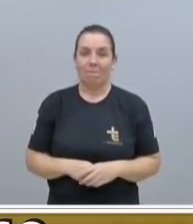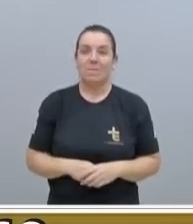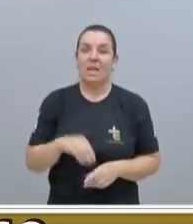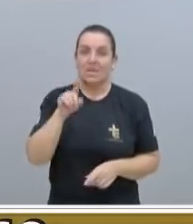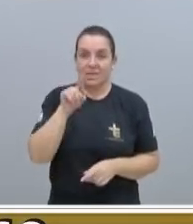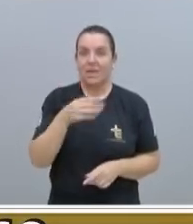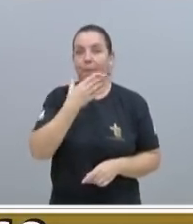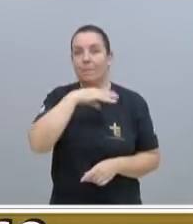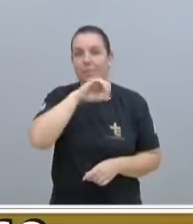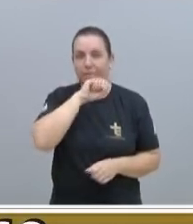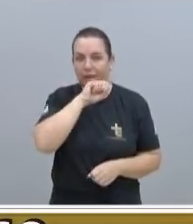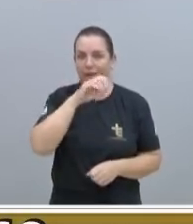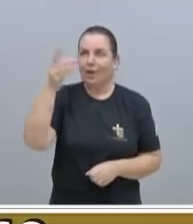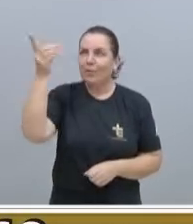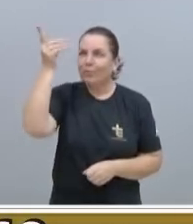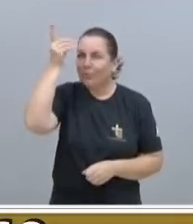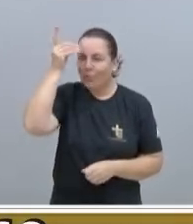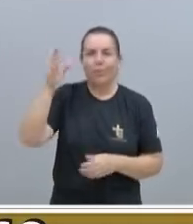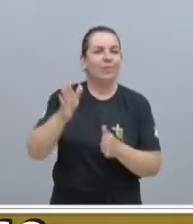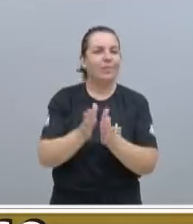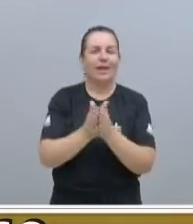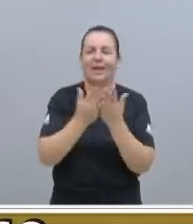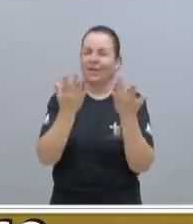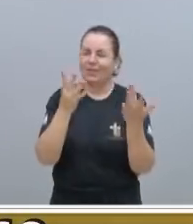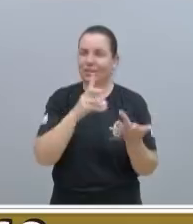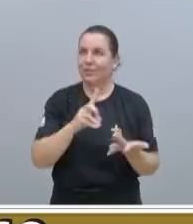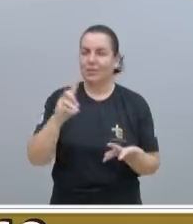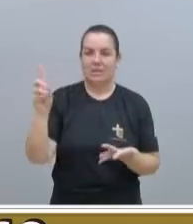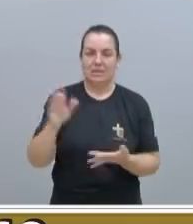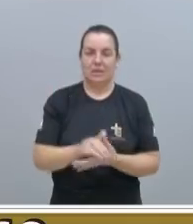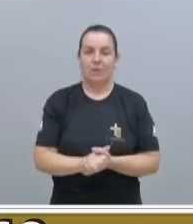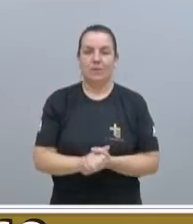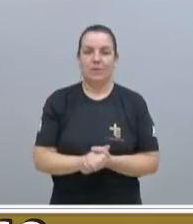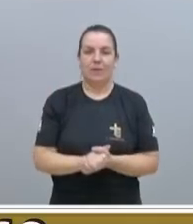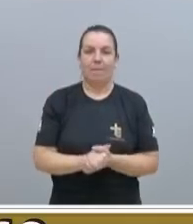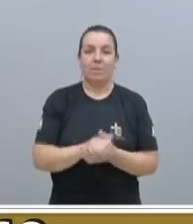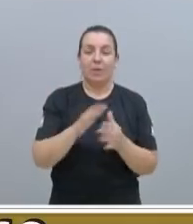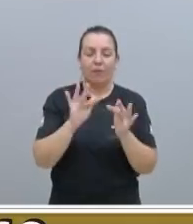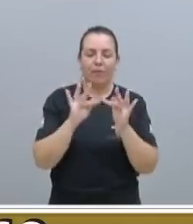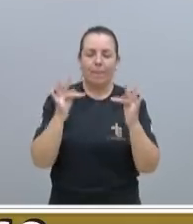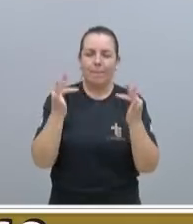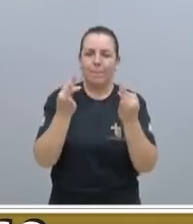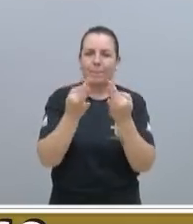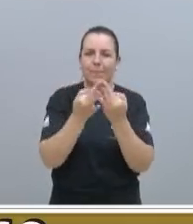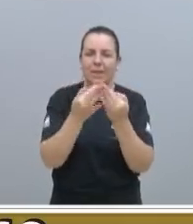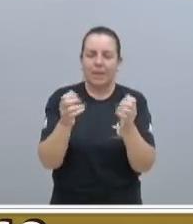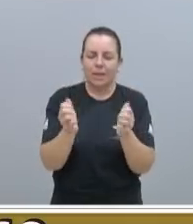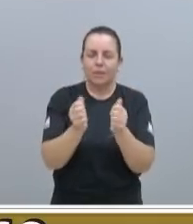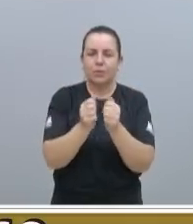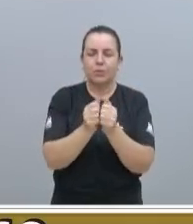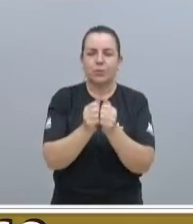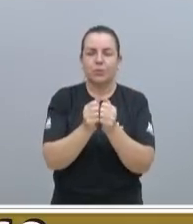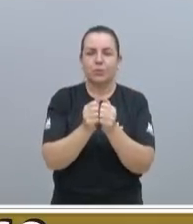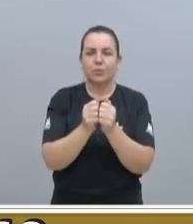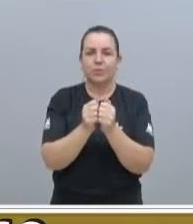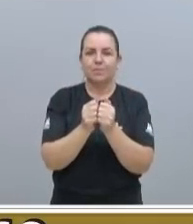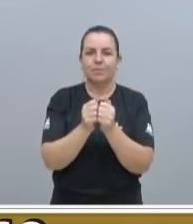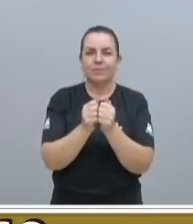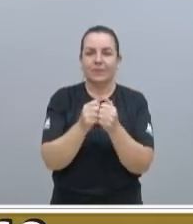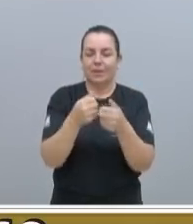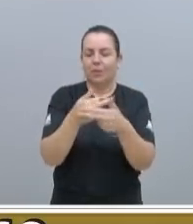dom de ser família ser família é algo